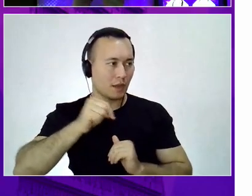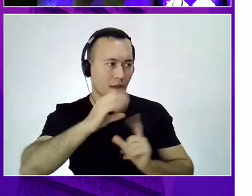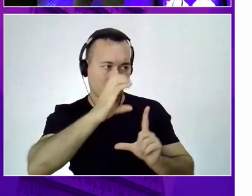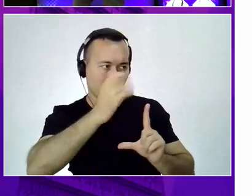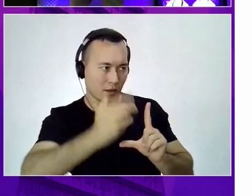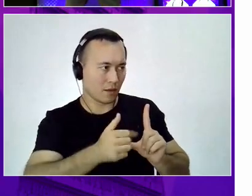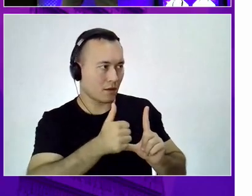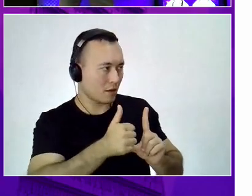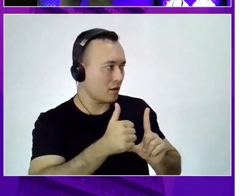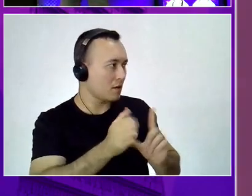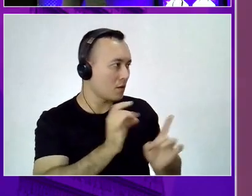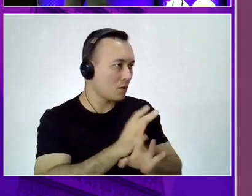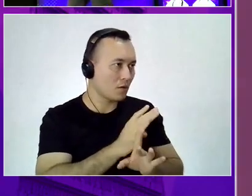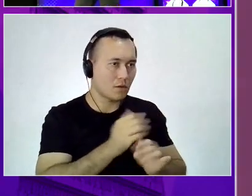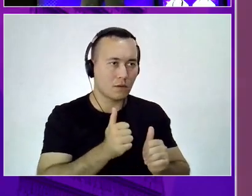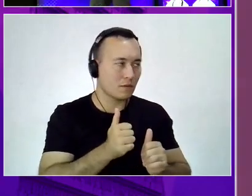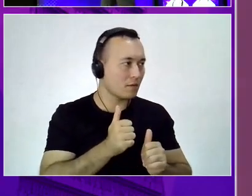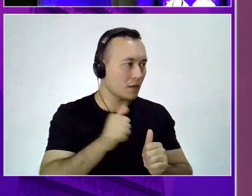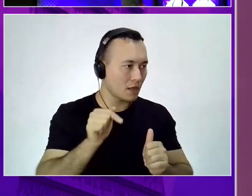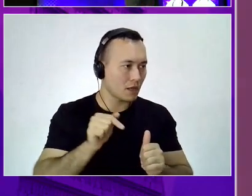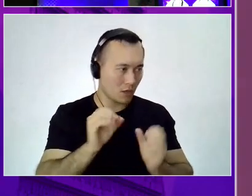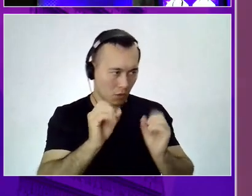não no deploy em produção.